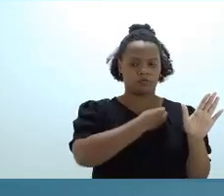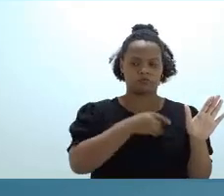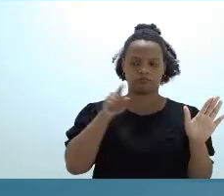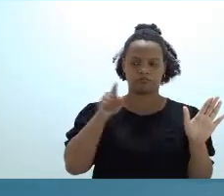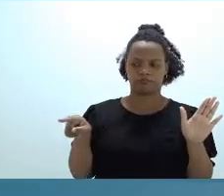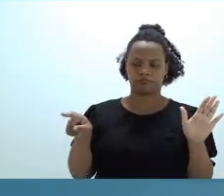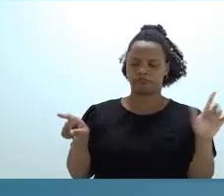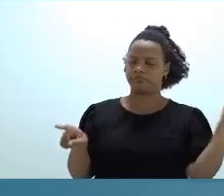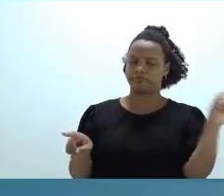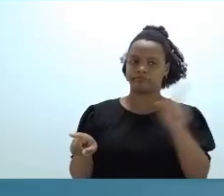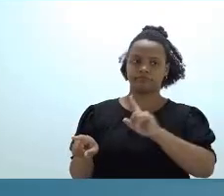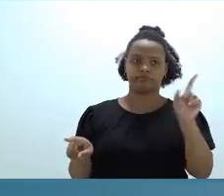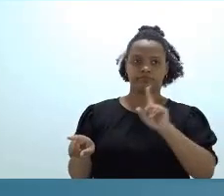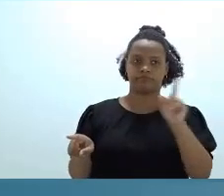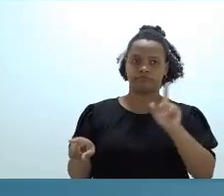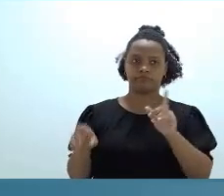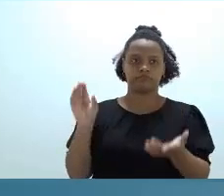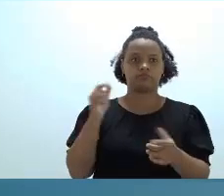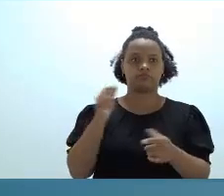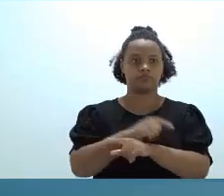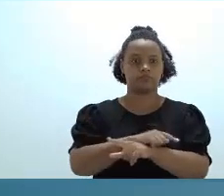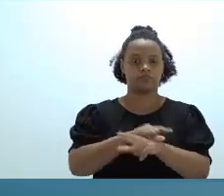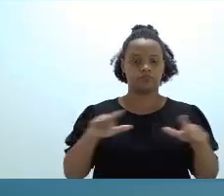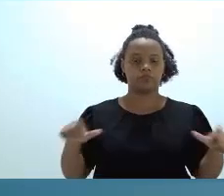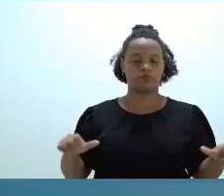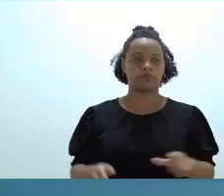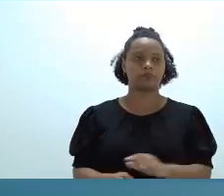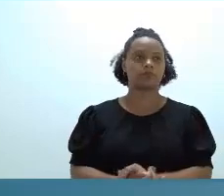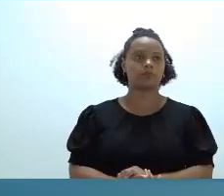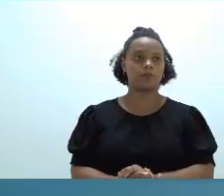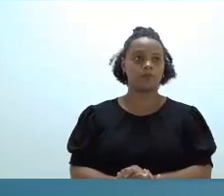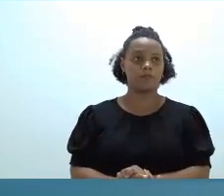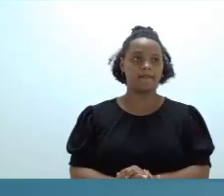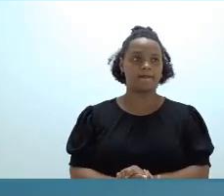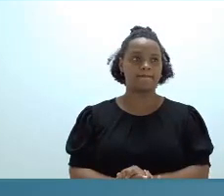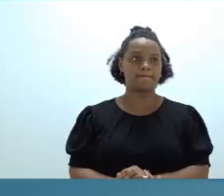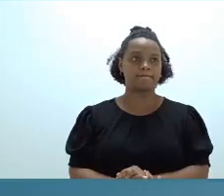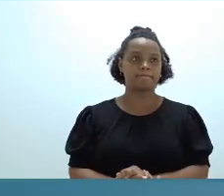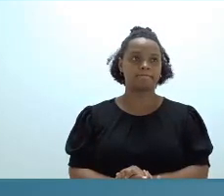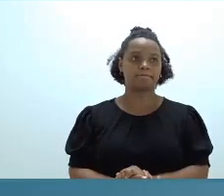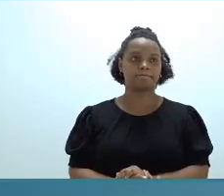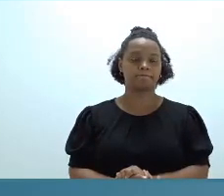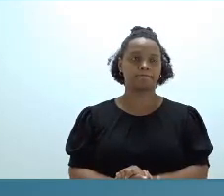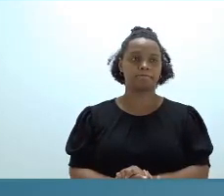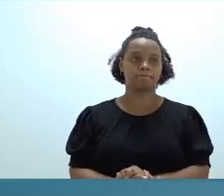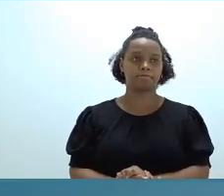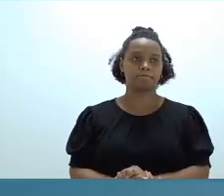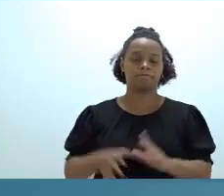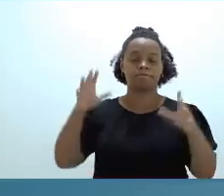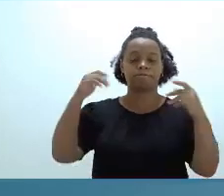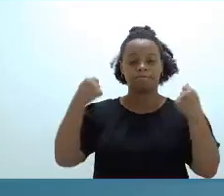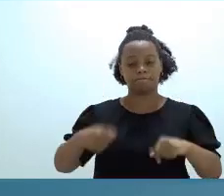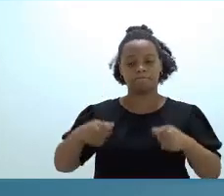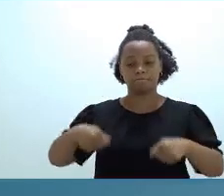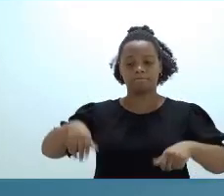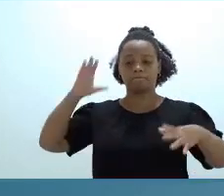Nesse passo, diz o senhor, forçou-se concluir que a relação jurídica estabelecida,